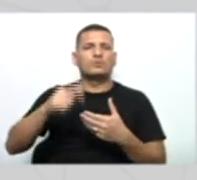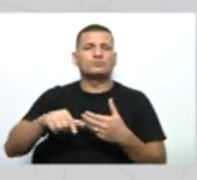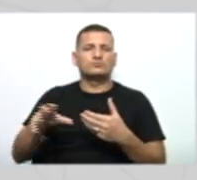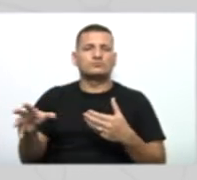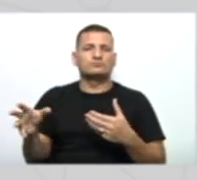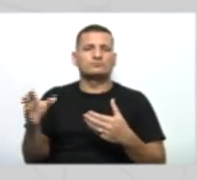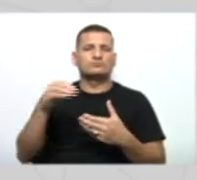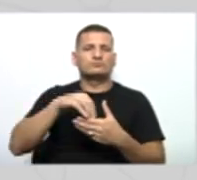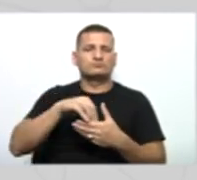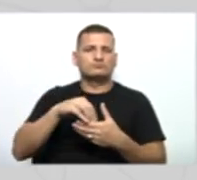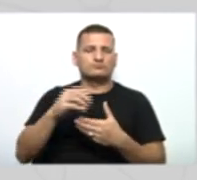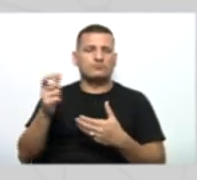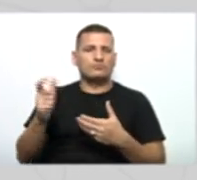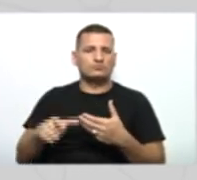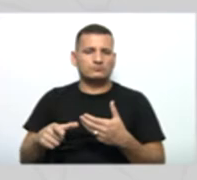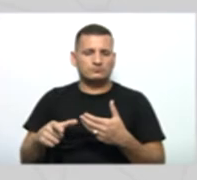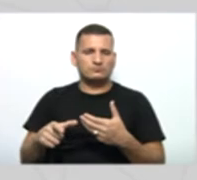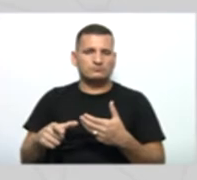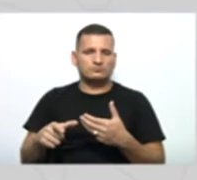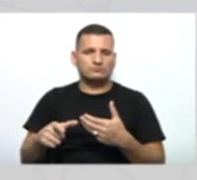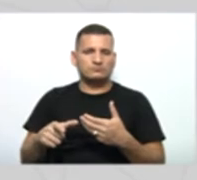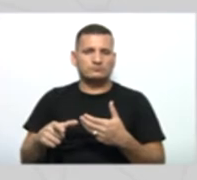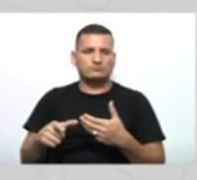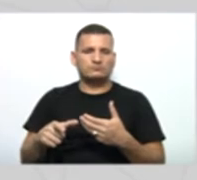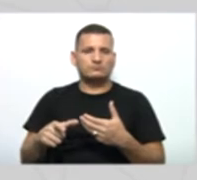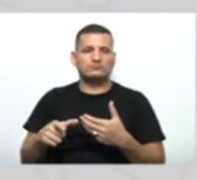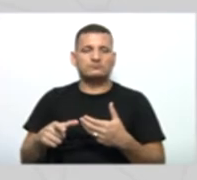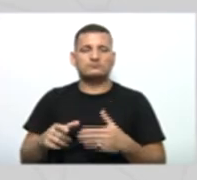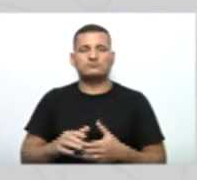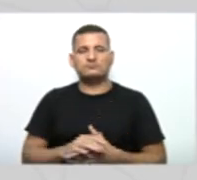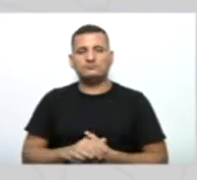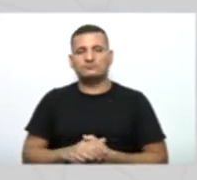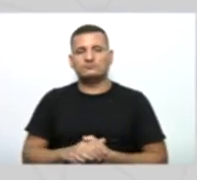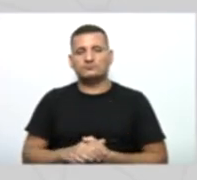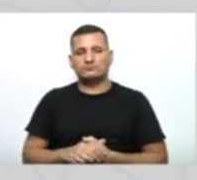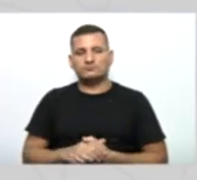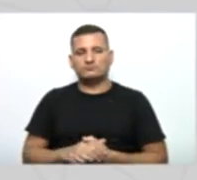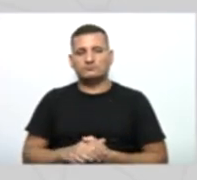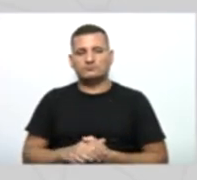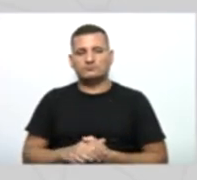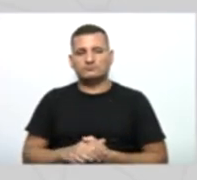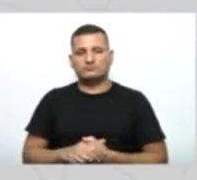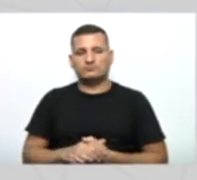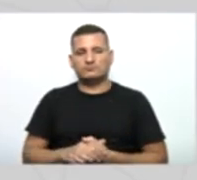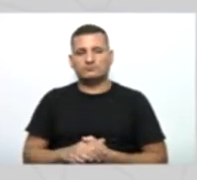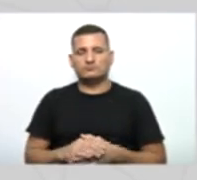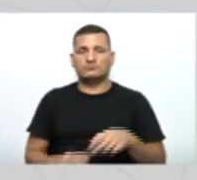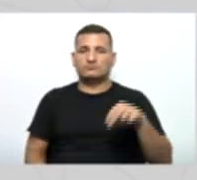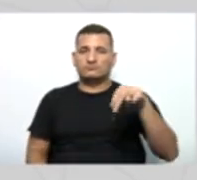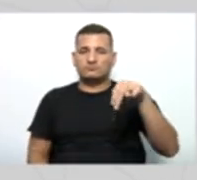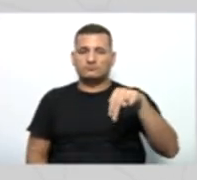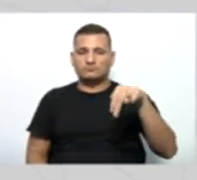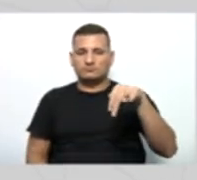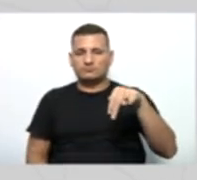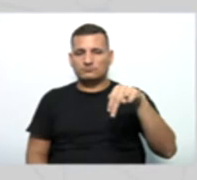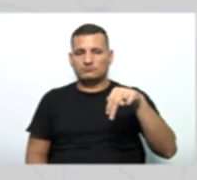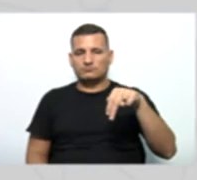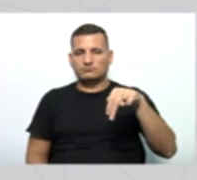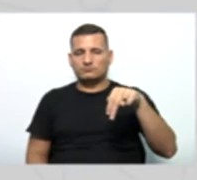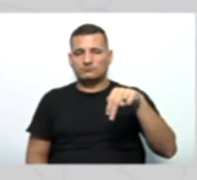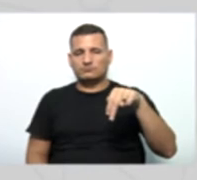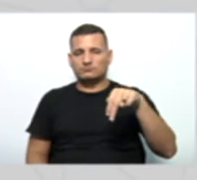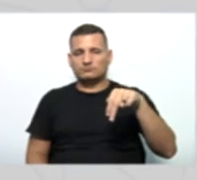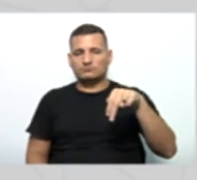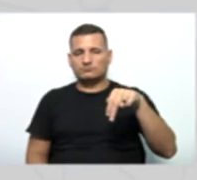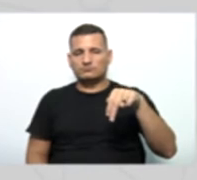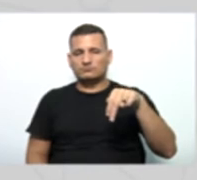depois passar essa informação para a nossa lista. Então eu vou colocar aqui, ó, N, para dizer que eu vou pegar o nome